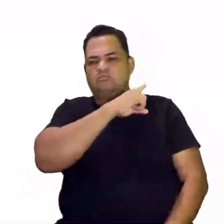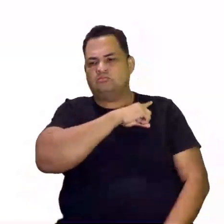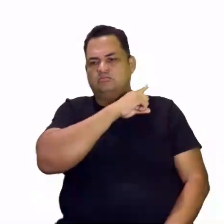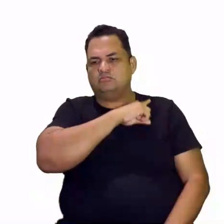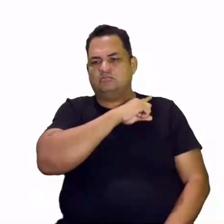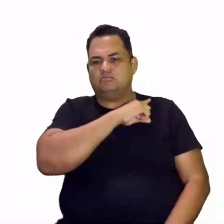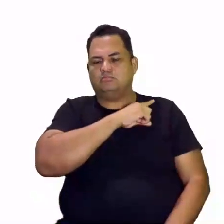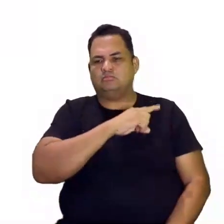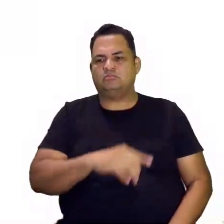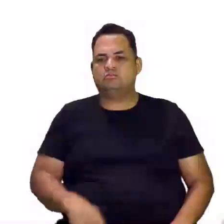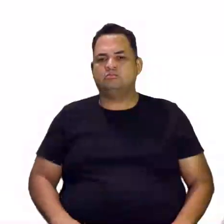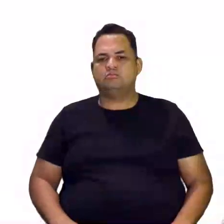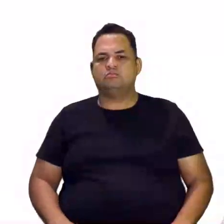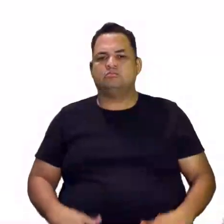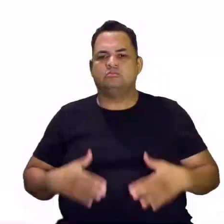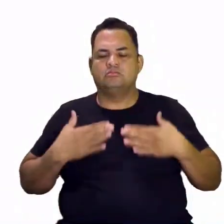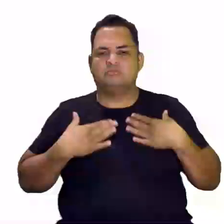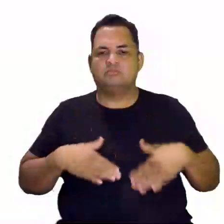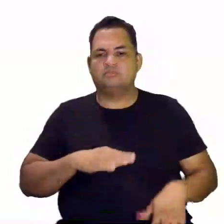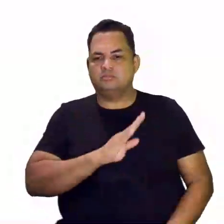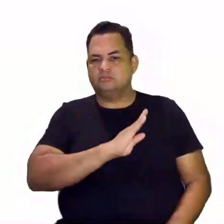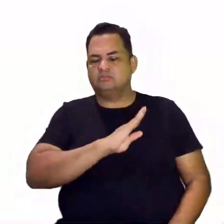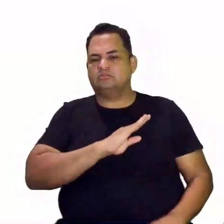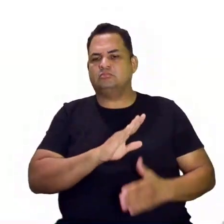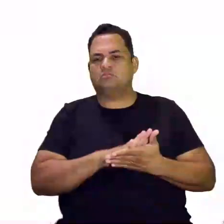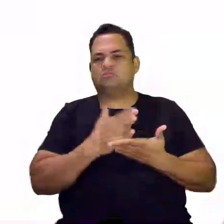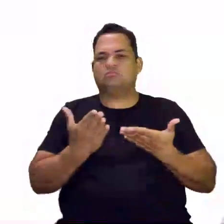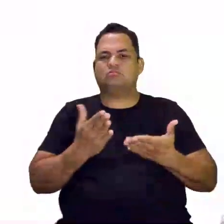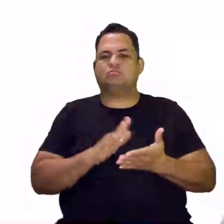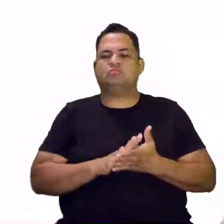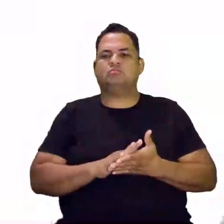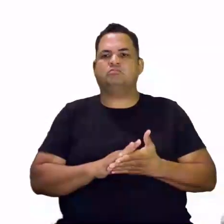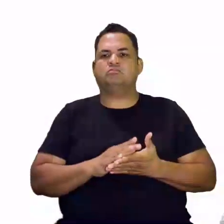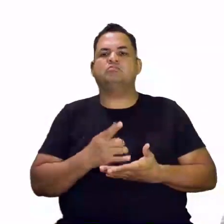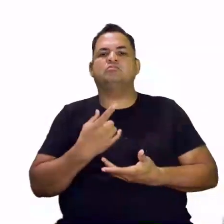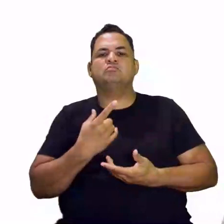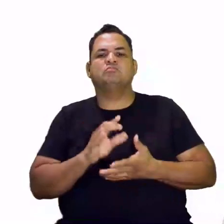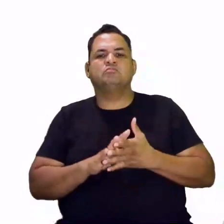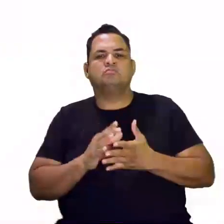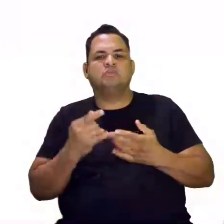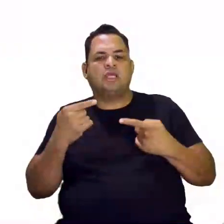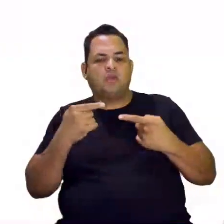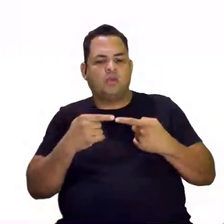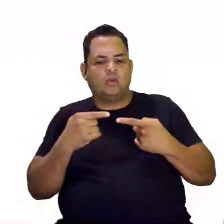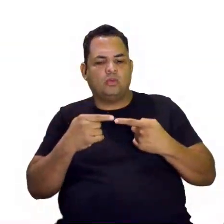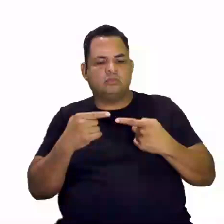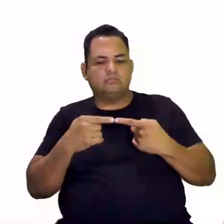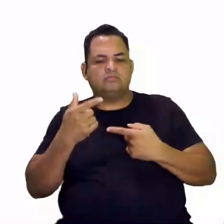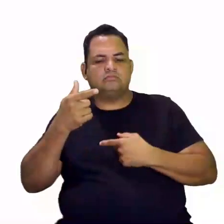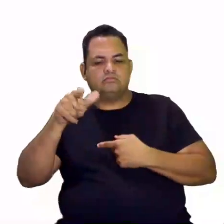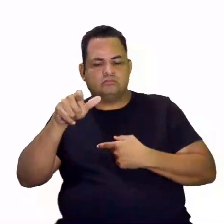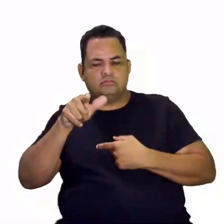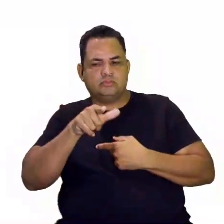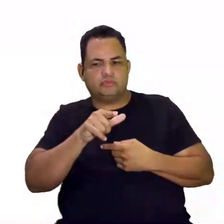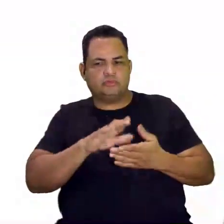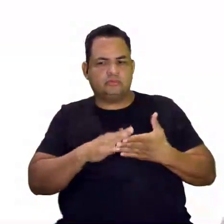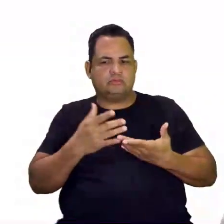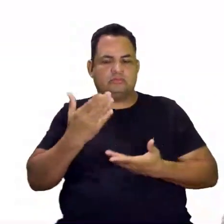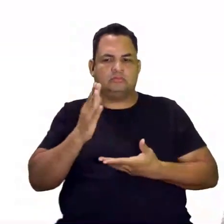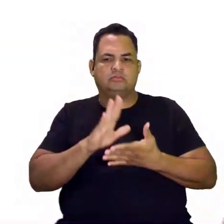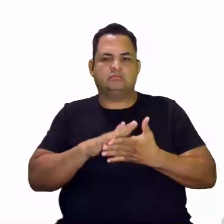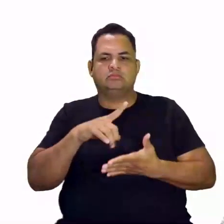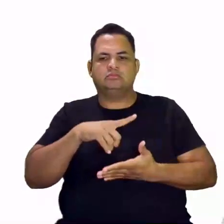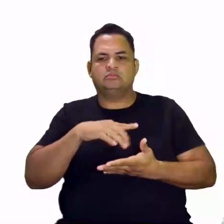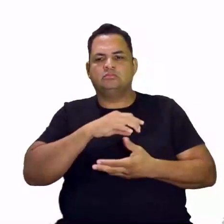tá bom? Calma o coração de vocês, que vão ter situações onde você vai ter recombinações, que isso pode acontecer, porque a gente sabe que